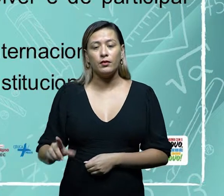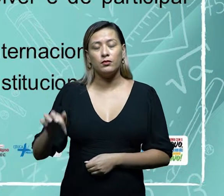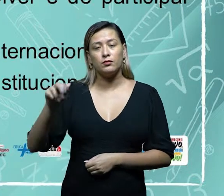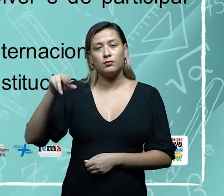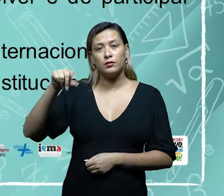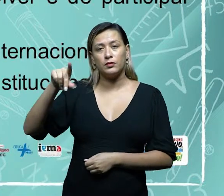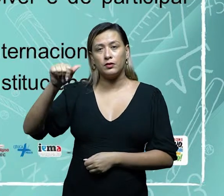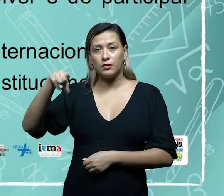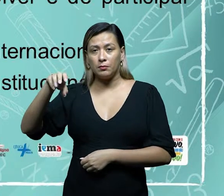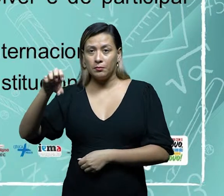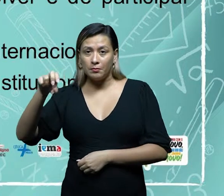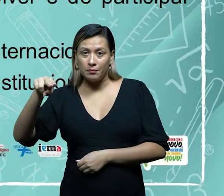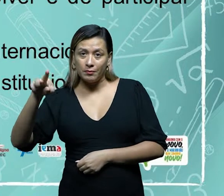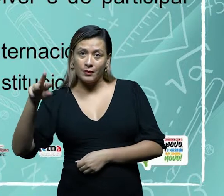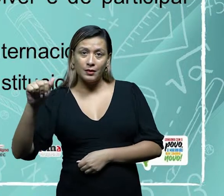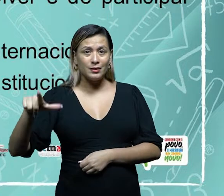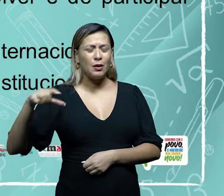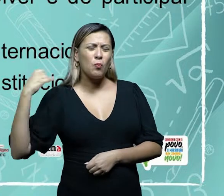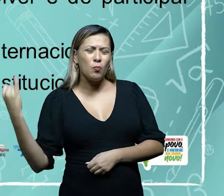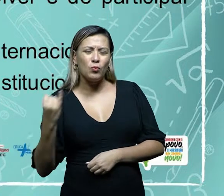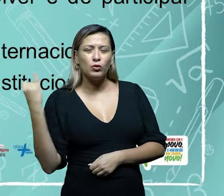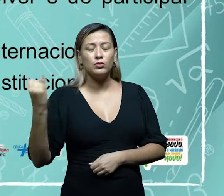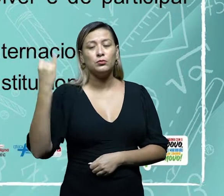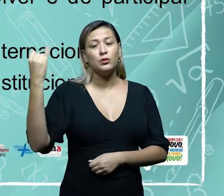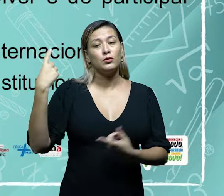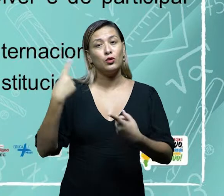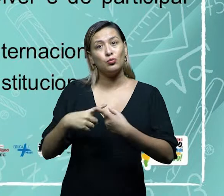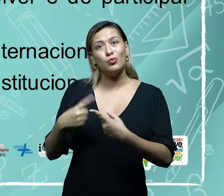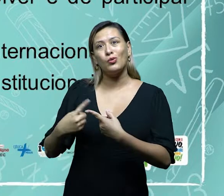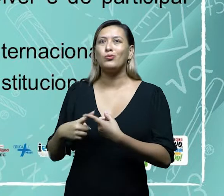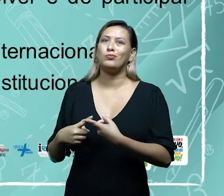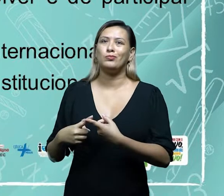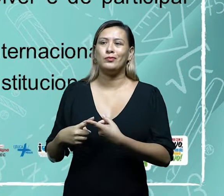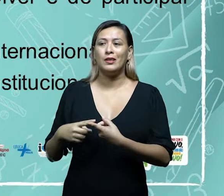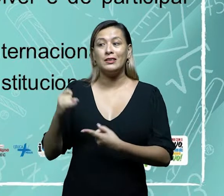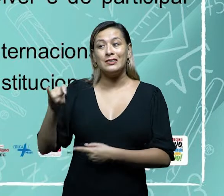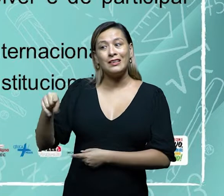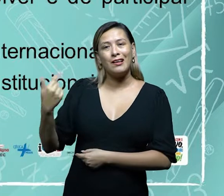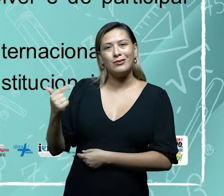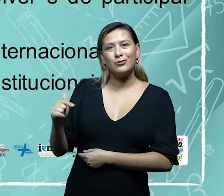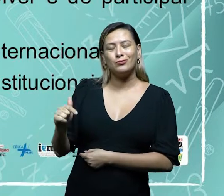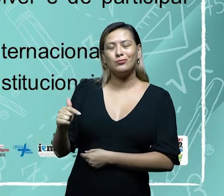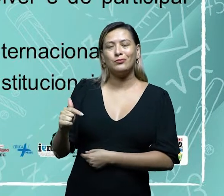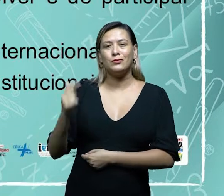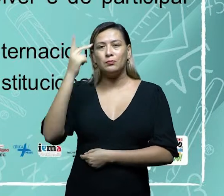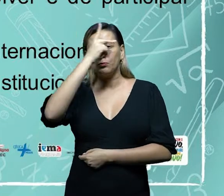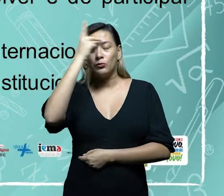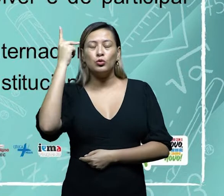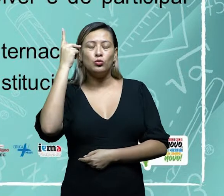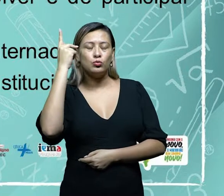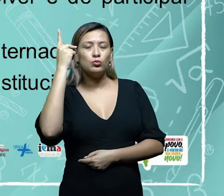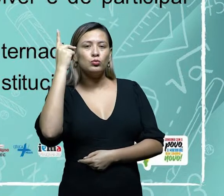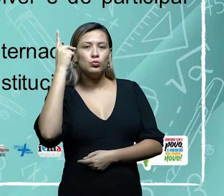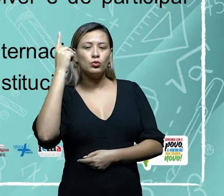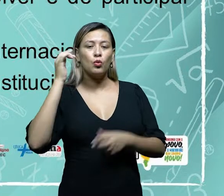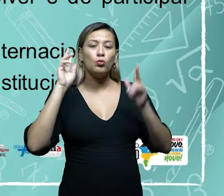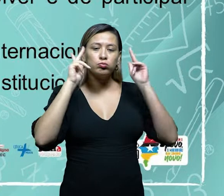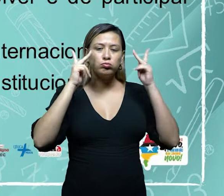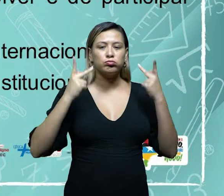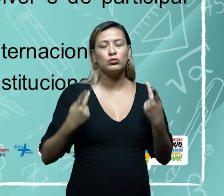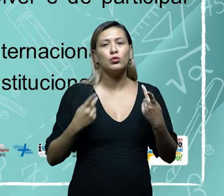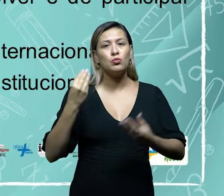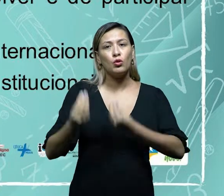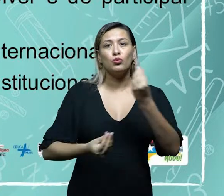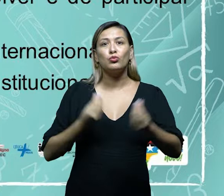de fato, fundamentais, porque sem eles a pessoa humana não consegue, de fato, existir, ou não é